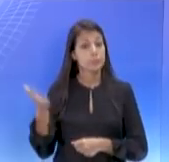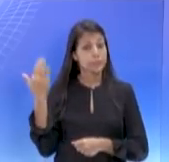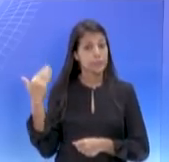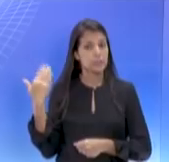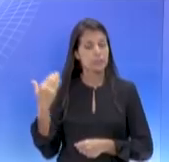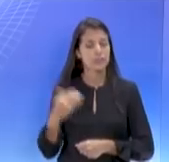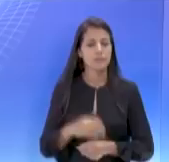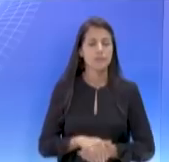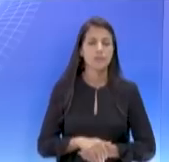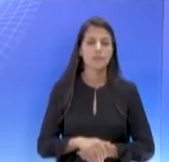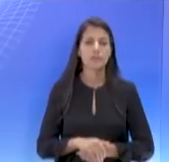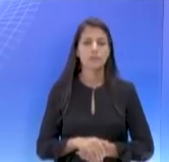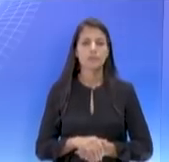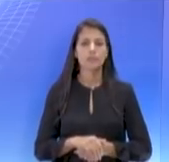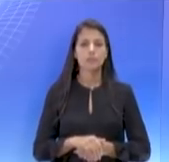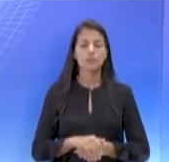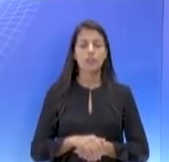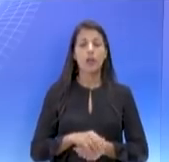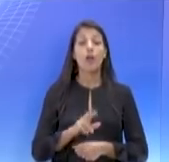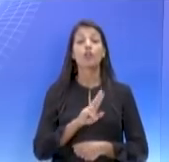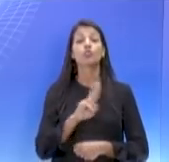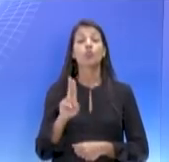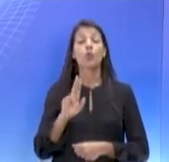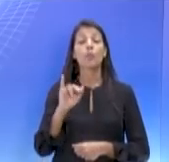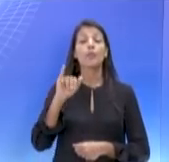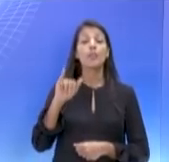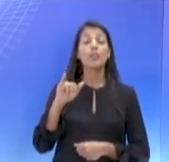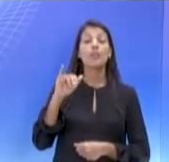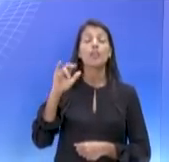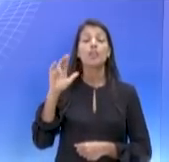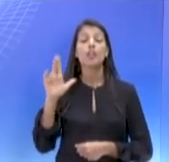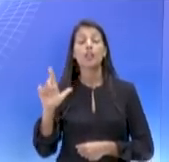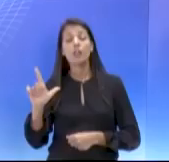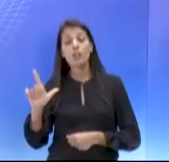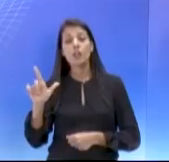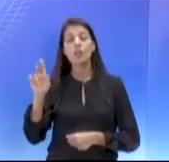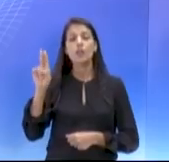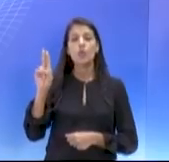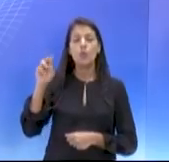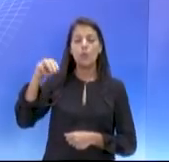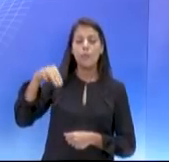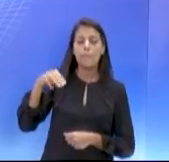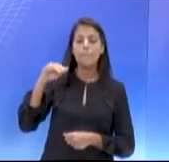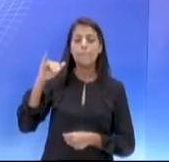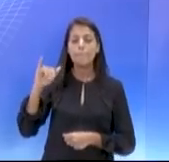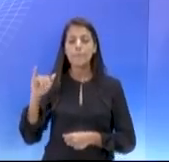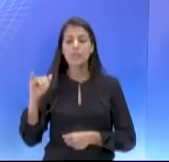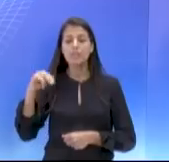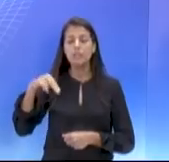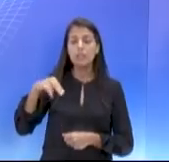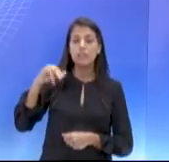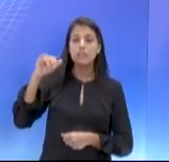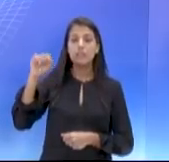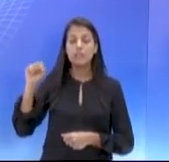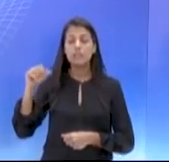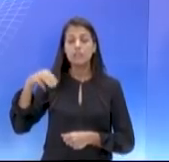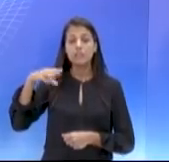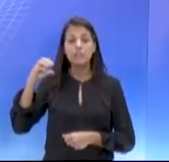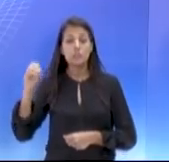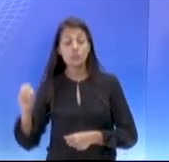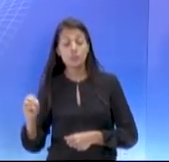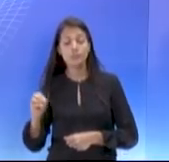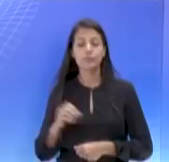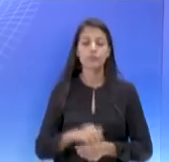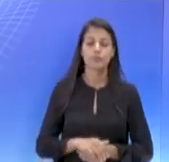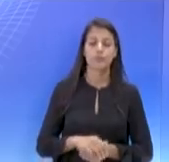outro detalhe é o iluminismo. Então, nós já temos as duas dicas aí da pergunta, do enunciado. Vamos ver o que está falando na